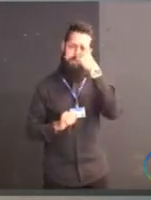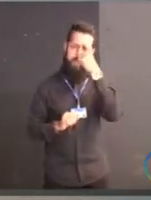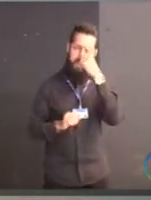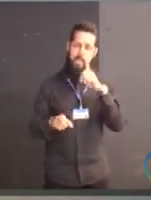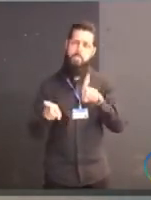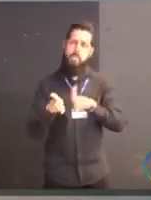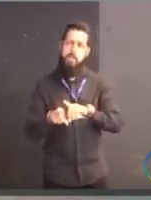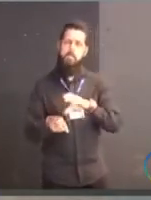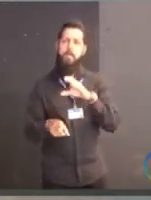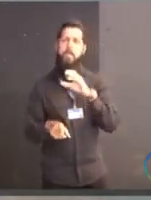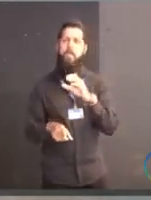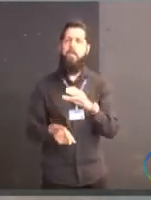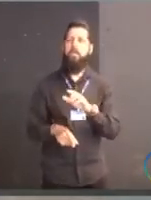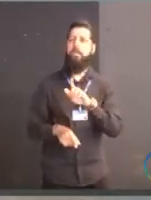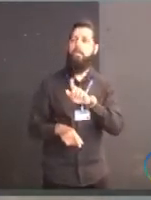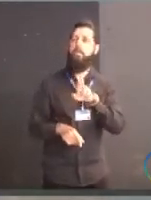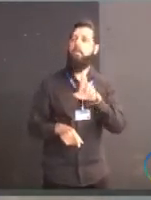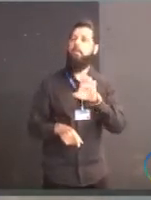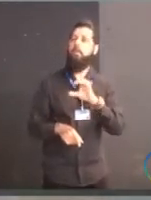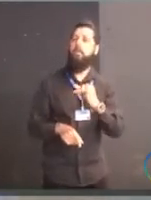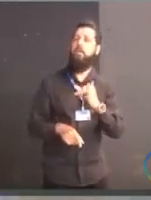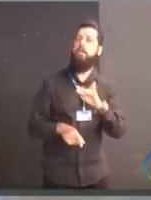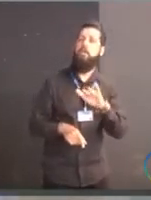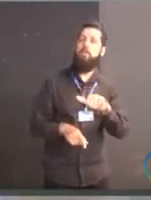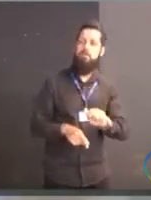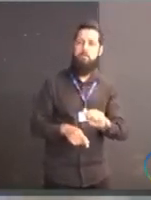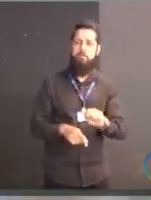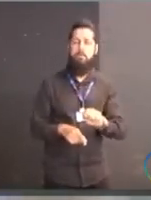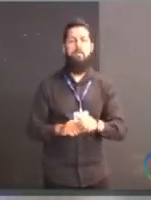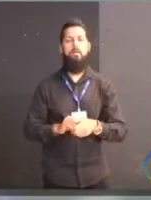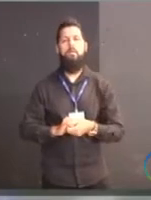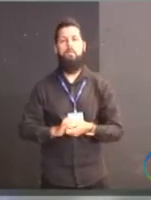por exemplo, que eram considerados